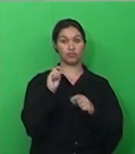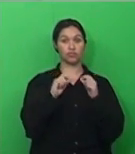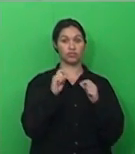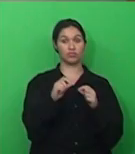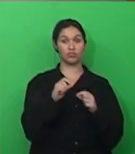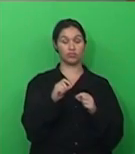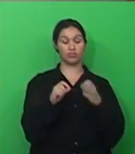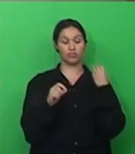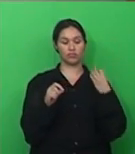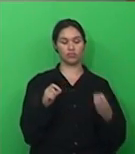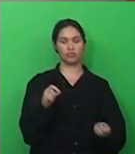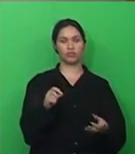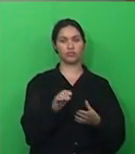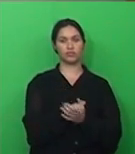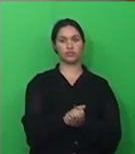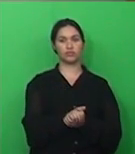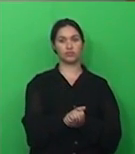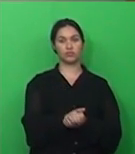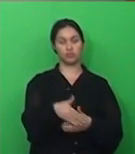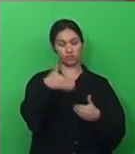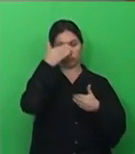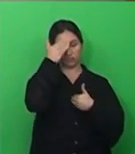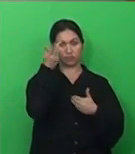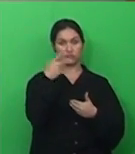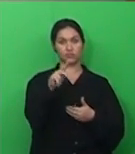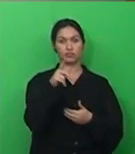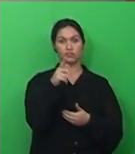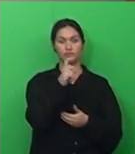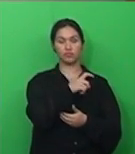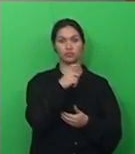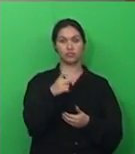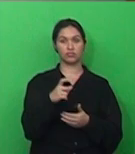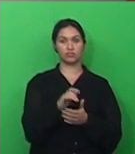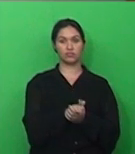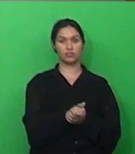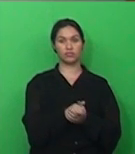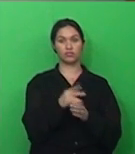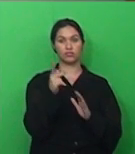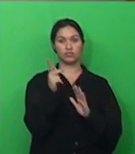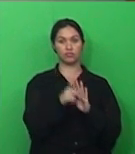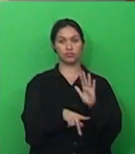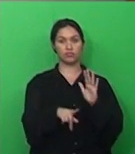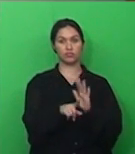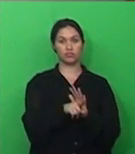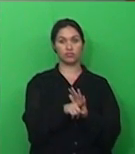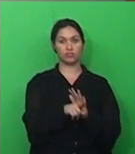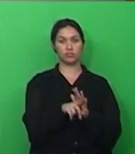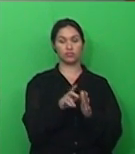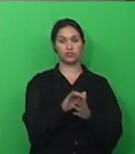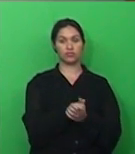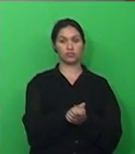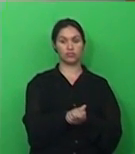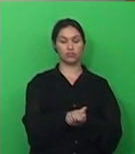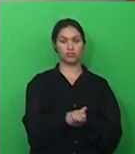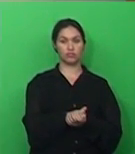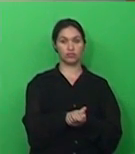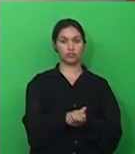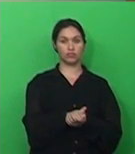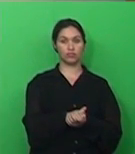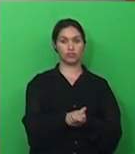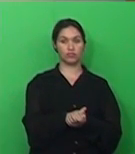Como está, vereador? Uma parte, vereador. Obrigado por suas palavras na defesa do projeto, na defesa do mérito do projeto e da